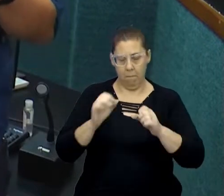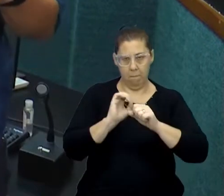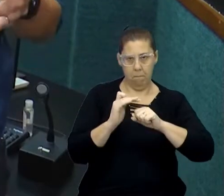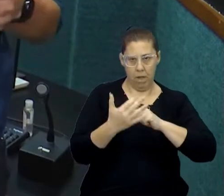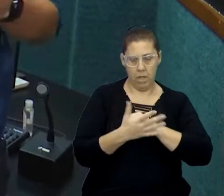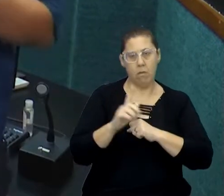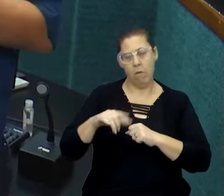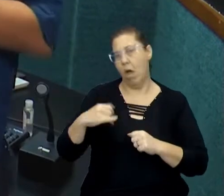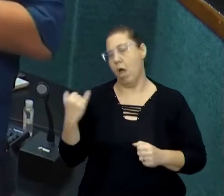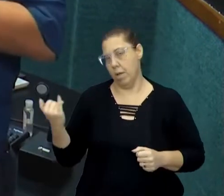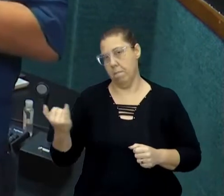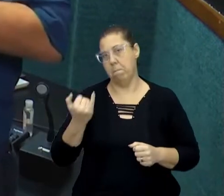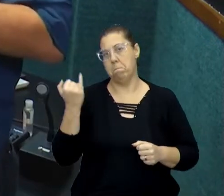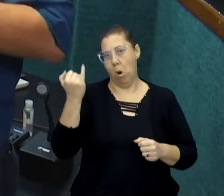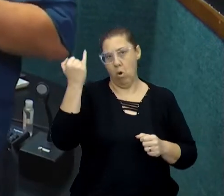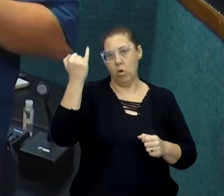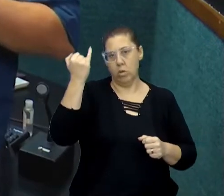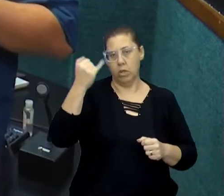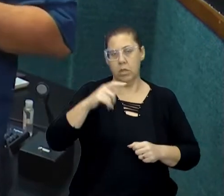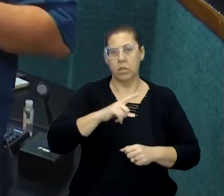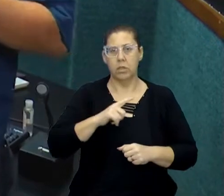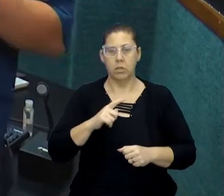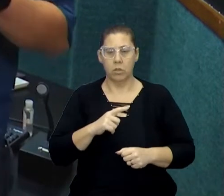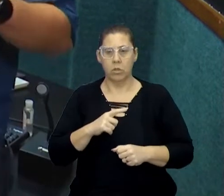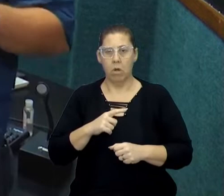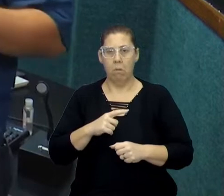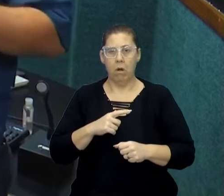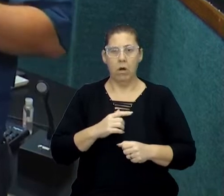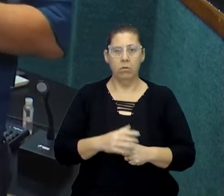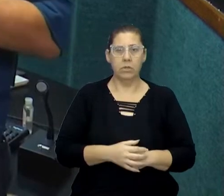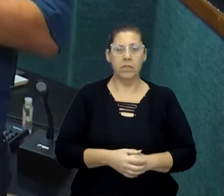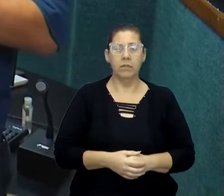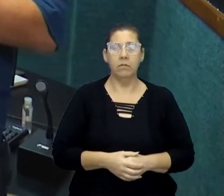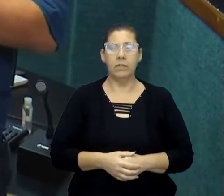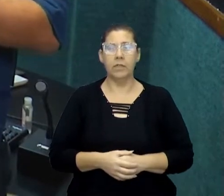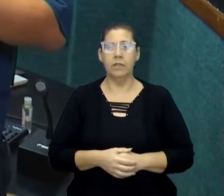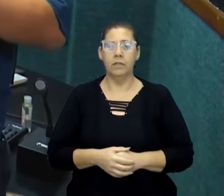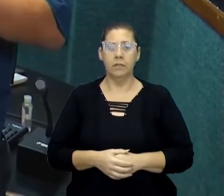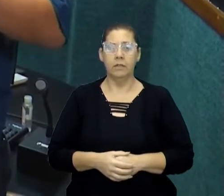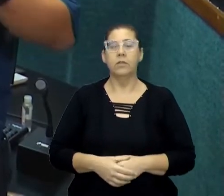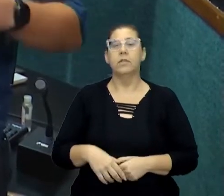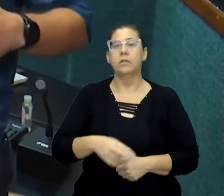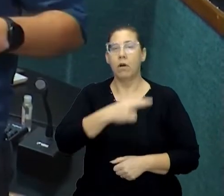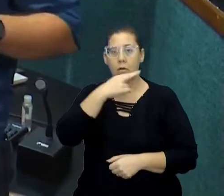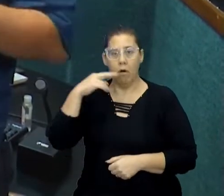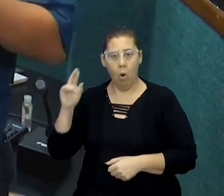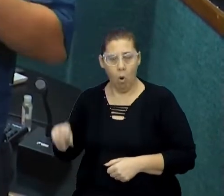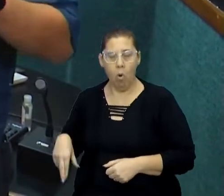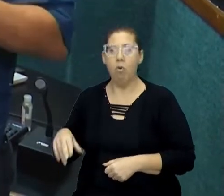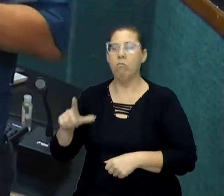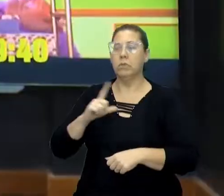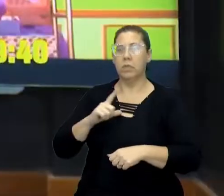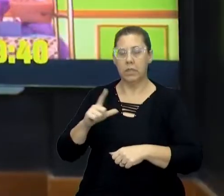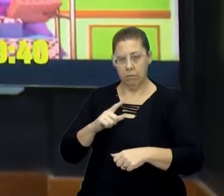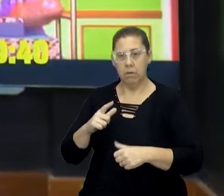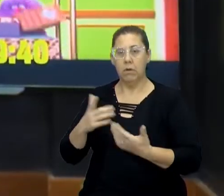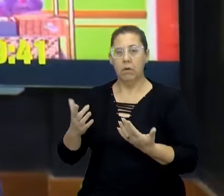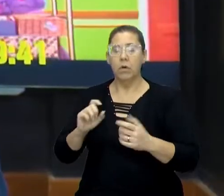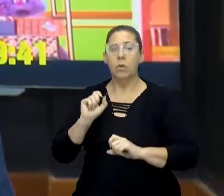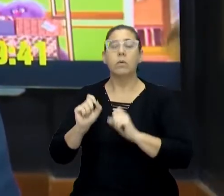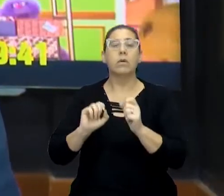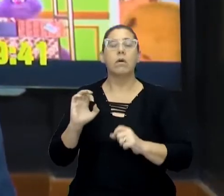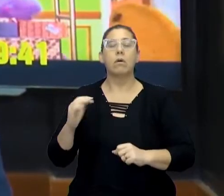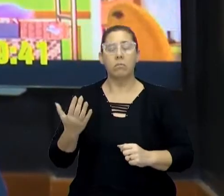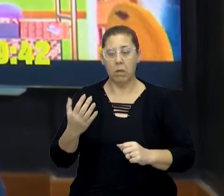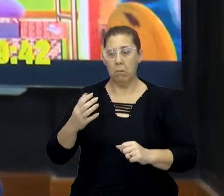é importantíssima, e uma pauta que envolve um conflito com a Rússia, uma potência militar, econômica. O que torna